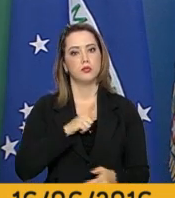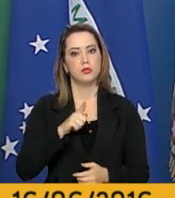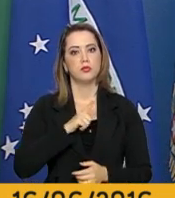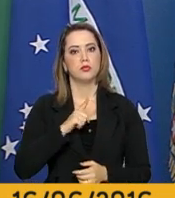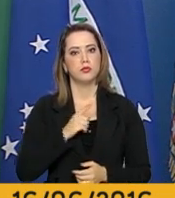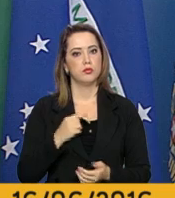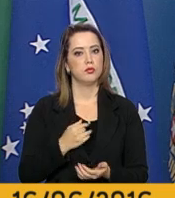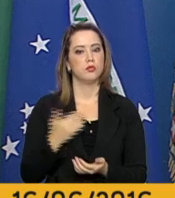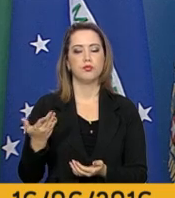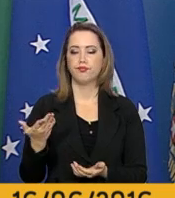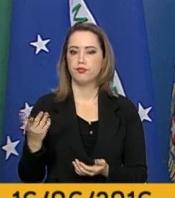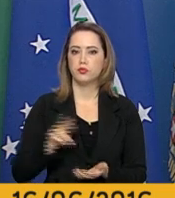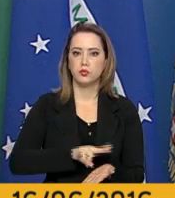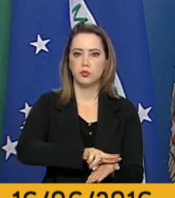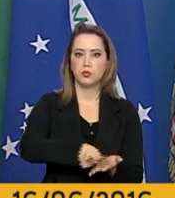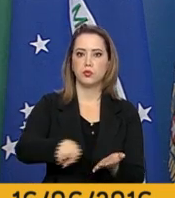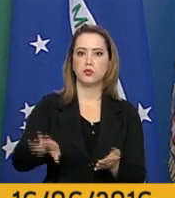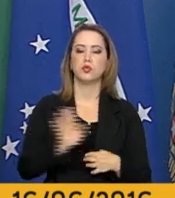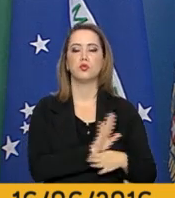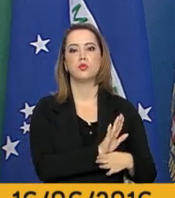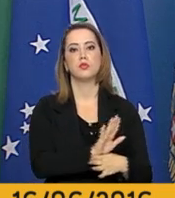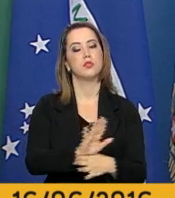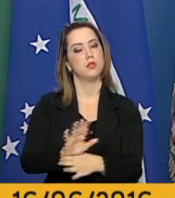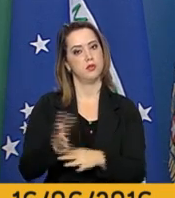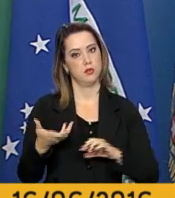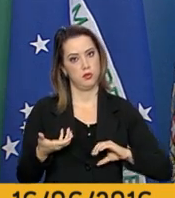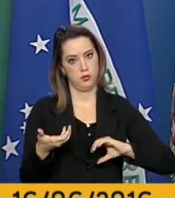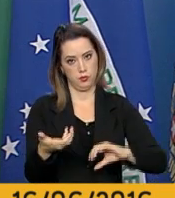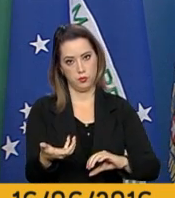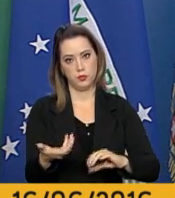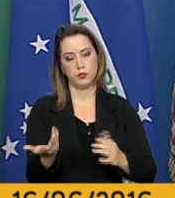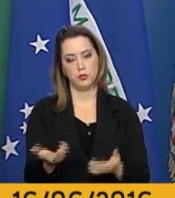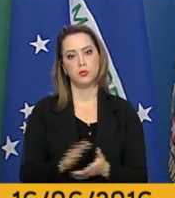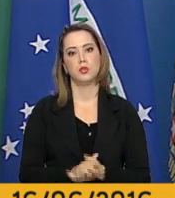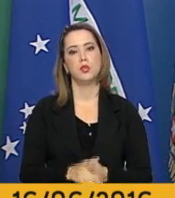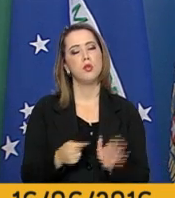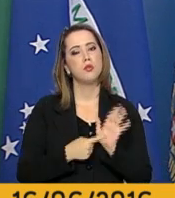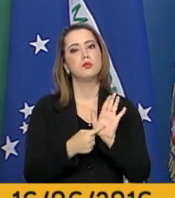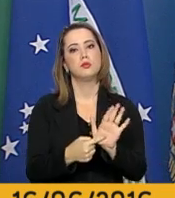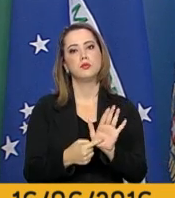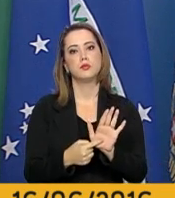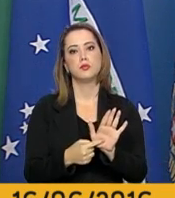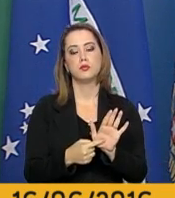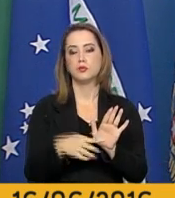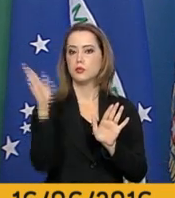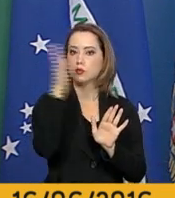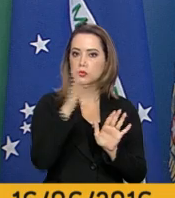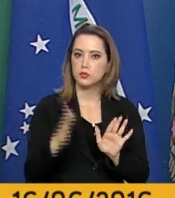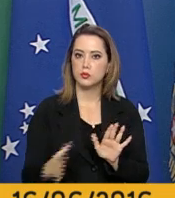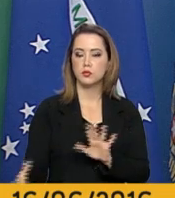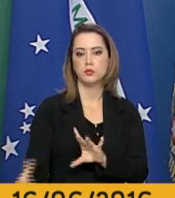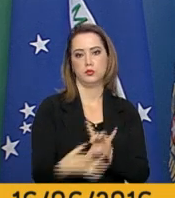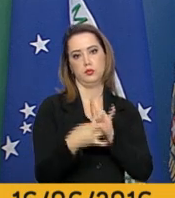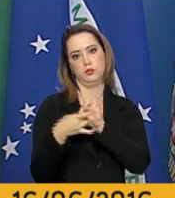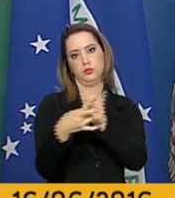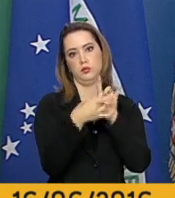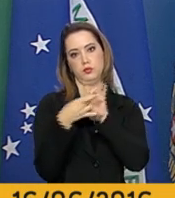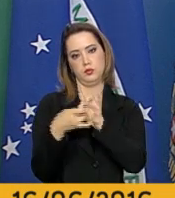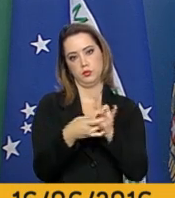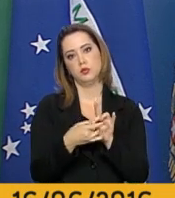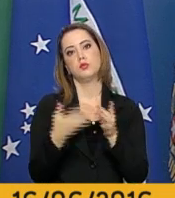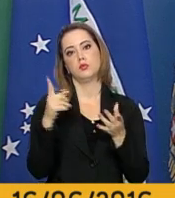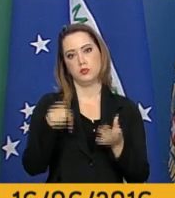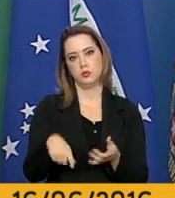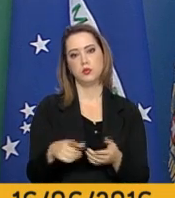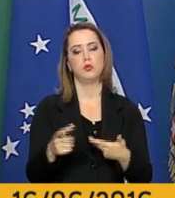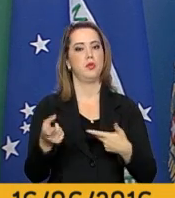parlamentar que revela que o país está em harmonia ao governar em executivo e